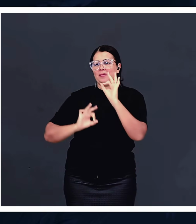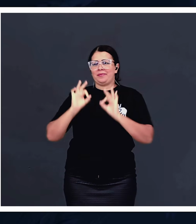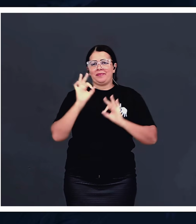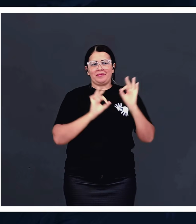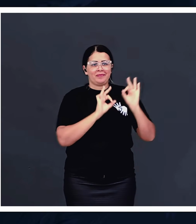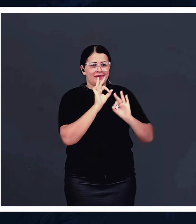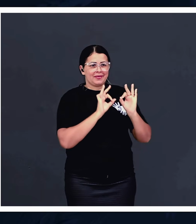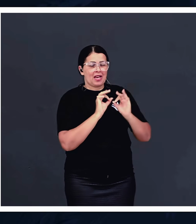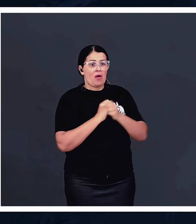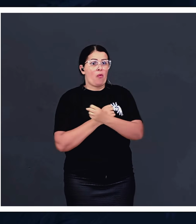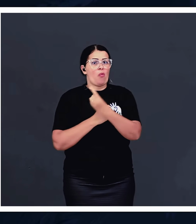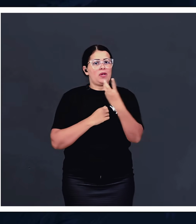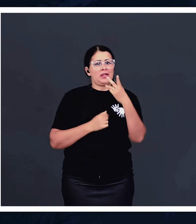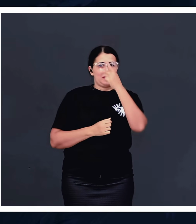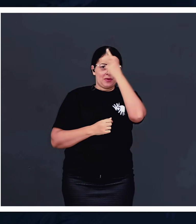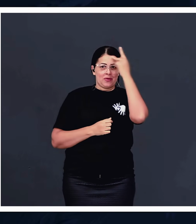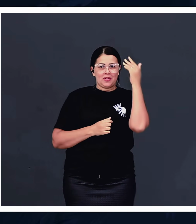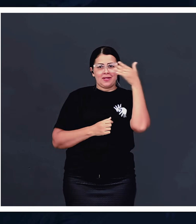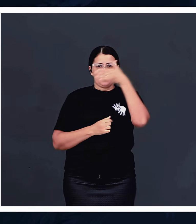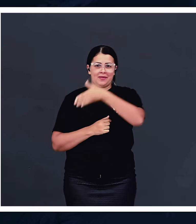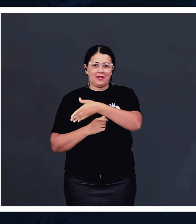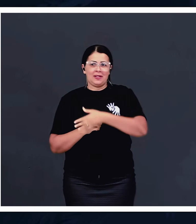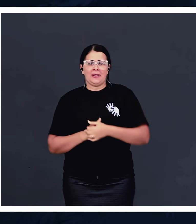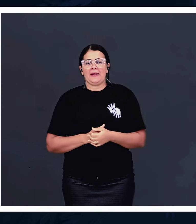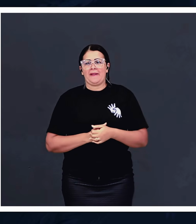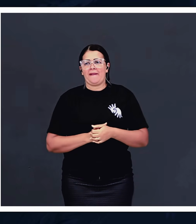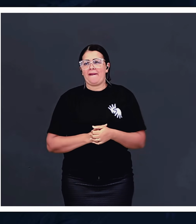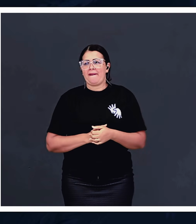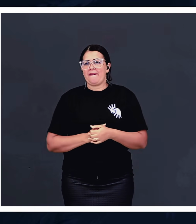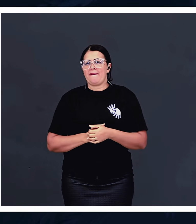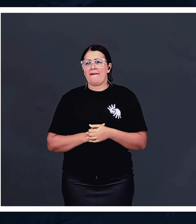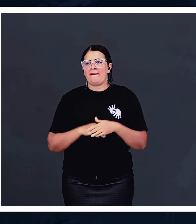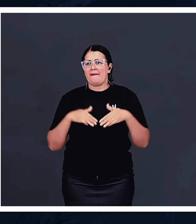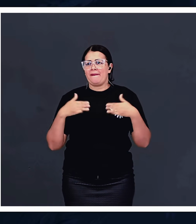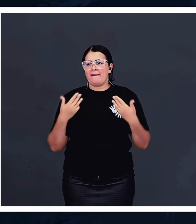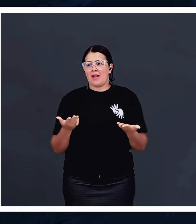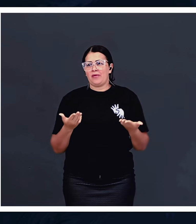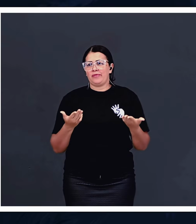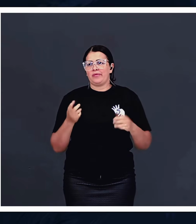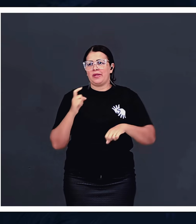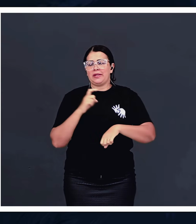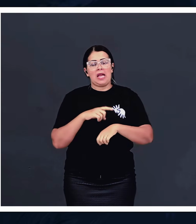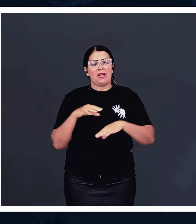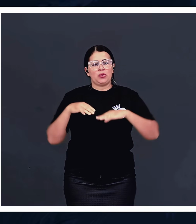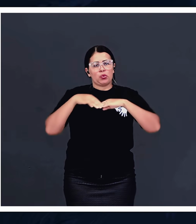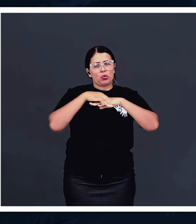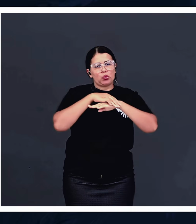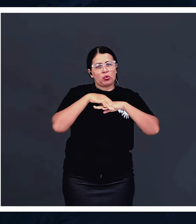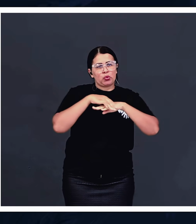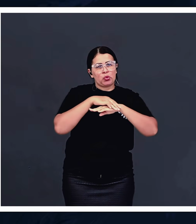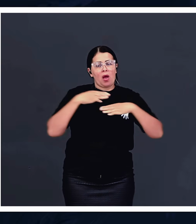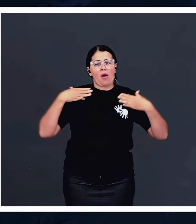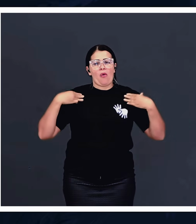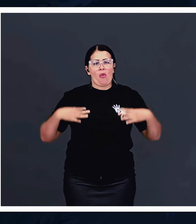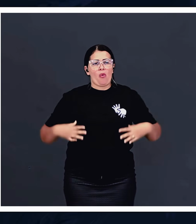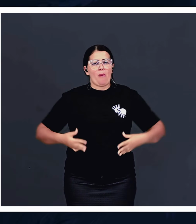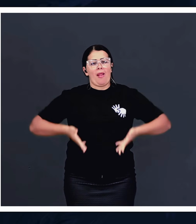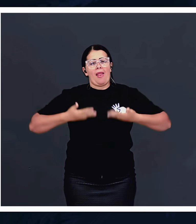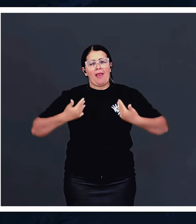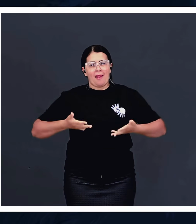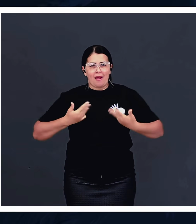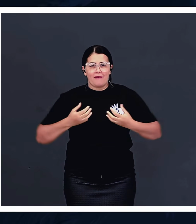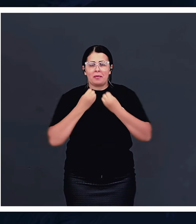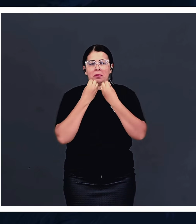acordo com o número de pessoas que vai, tá bom? Então, separe o seu tênis, uma roupa bem confortável, e